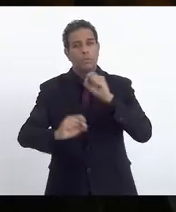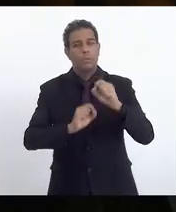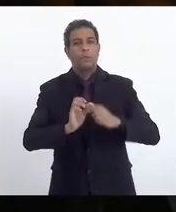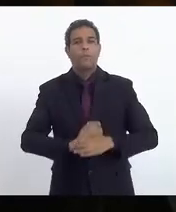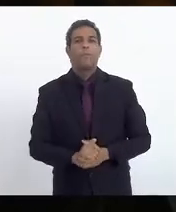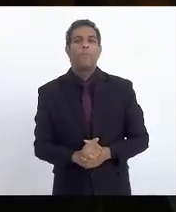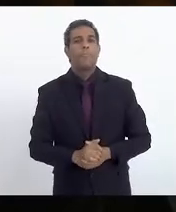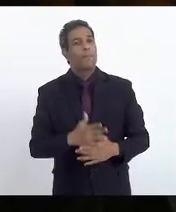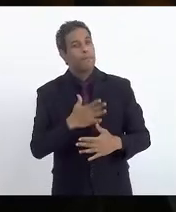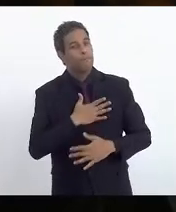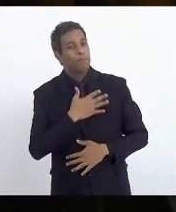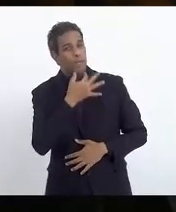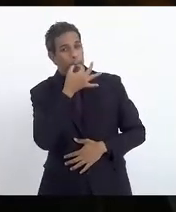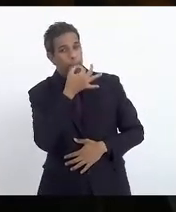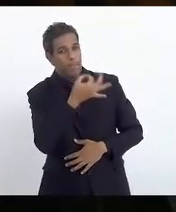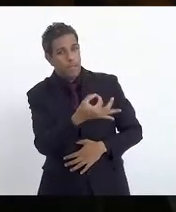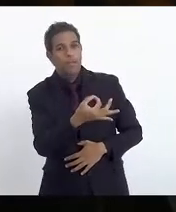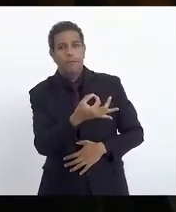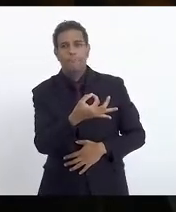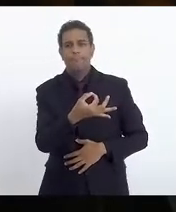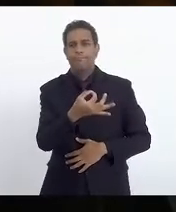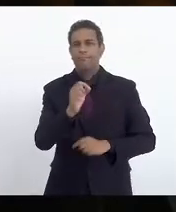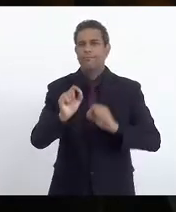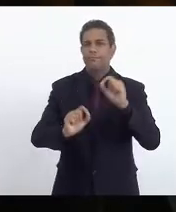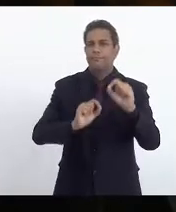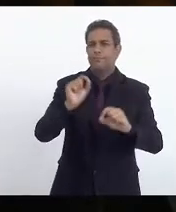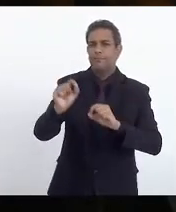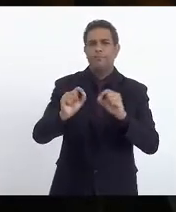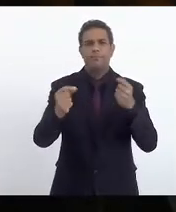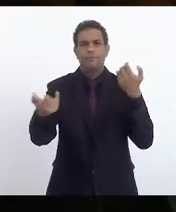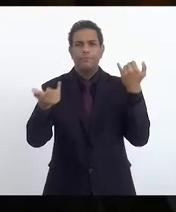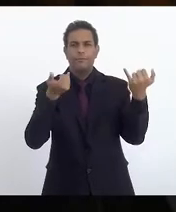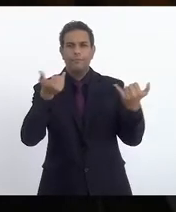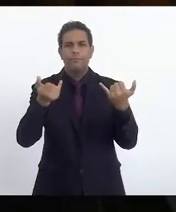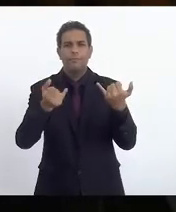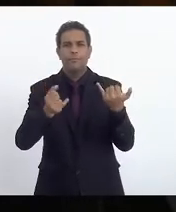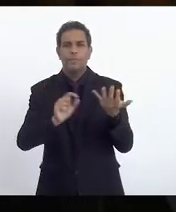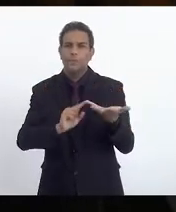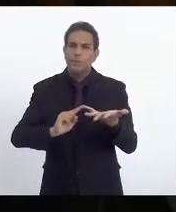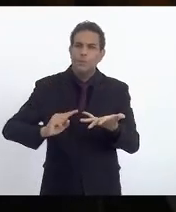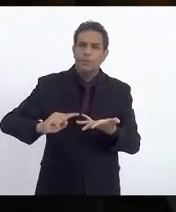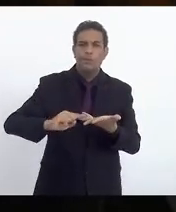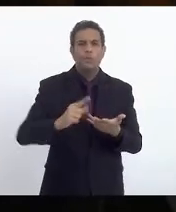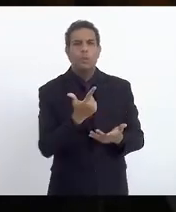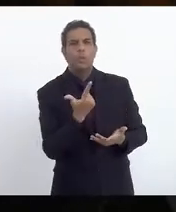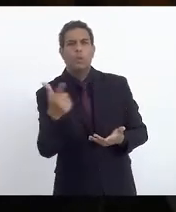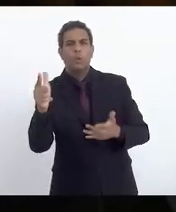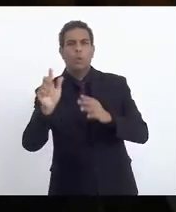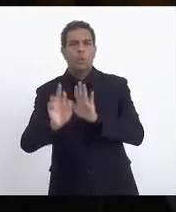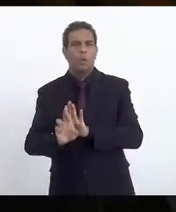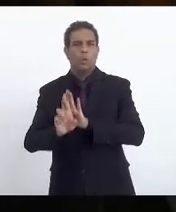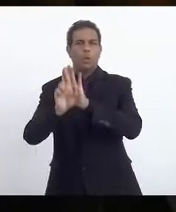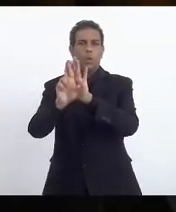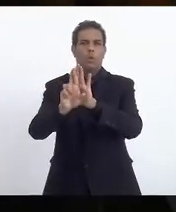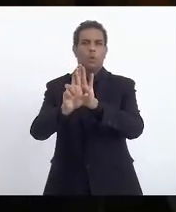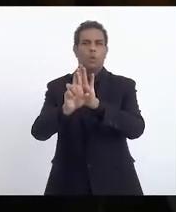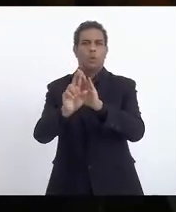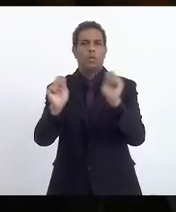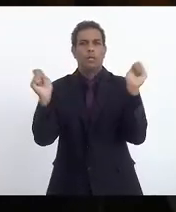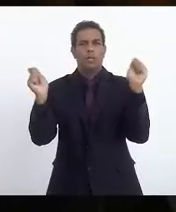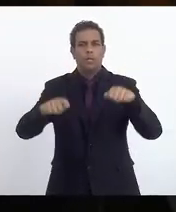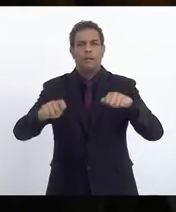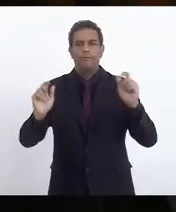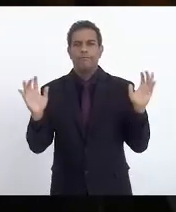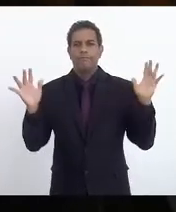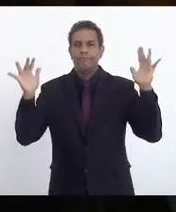a meu ver atacada de maneira despropositada por uma outra representação da sociedade civil de Paquetá eu